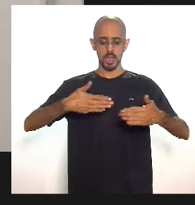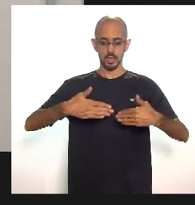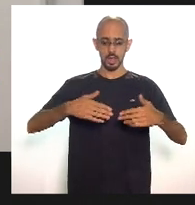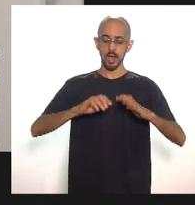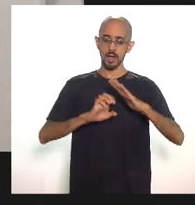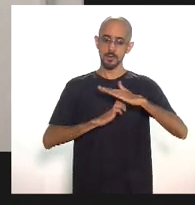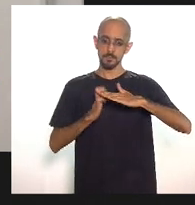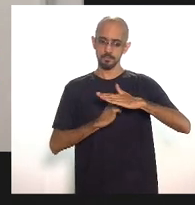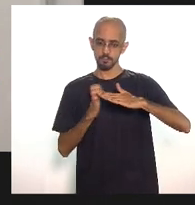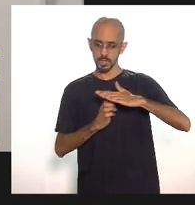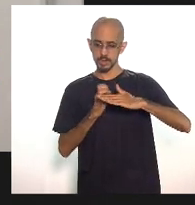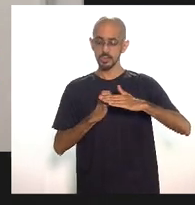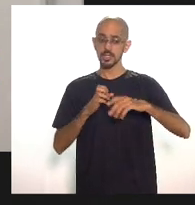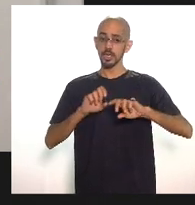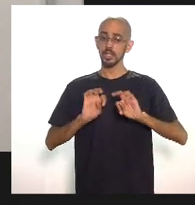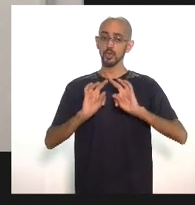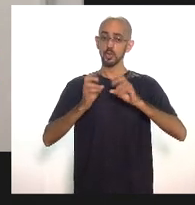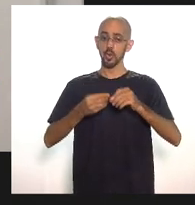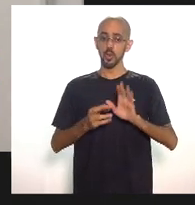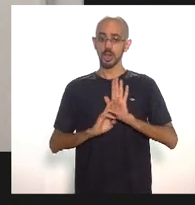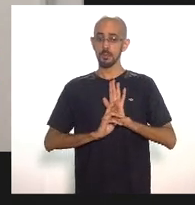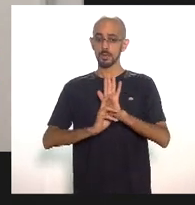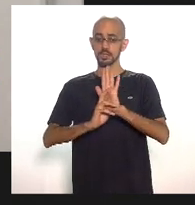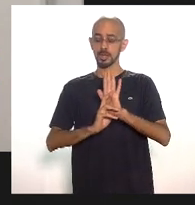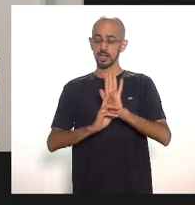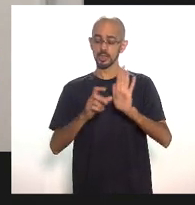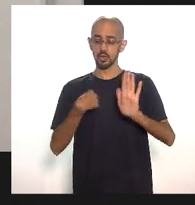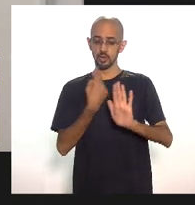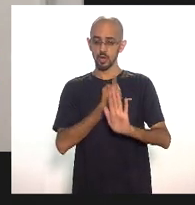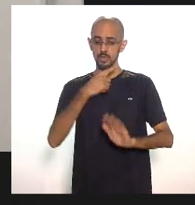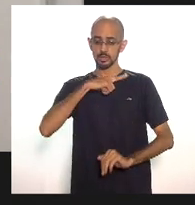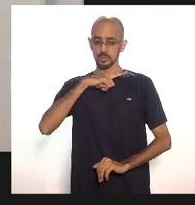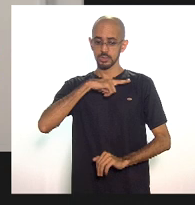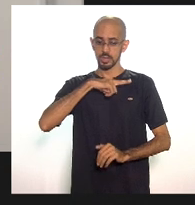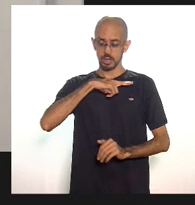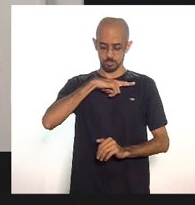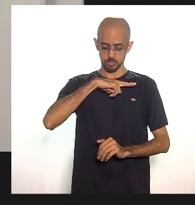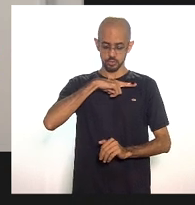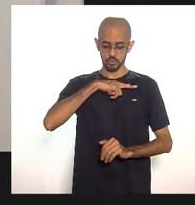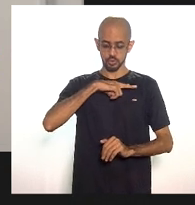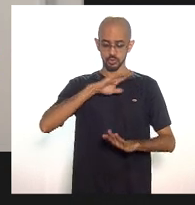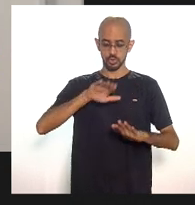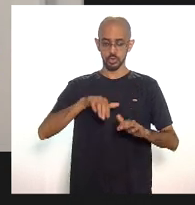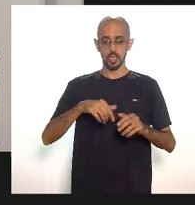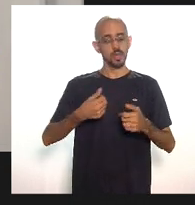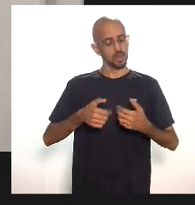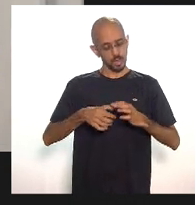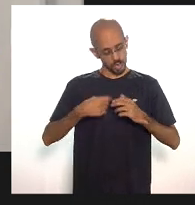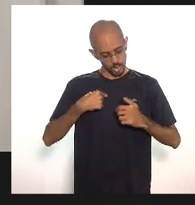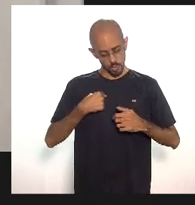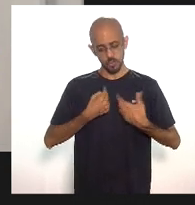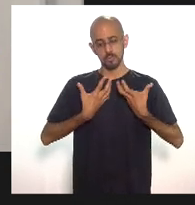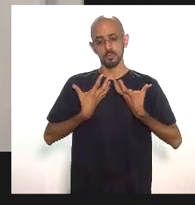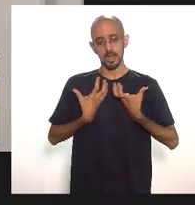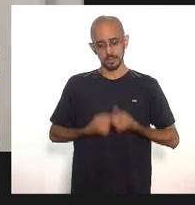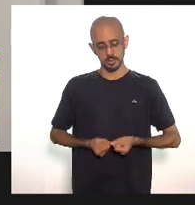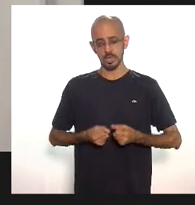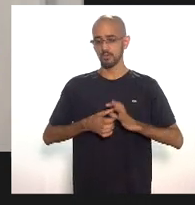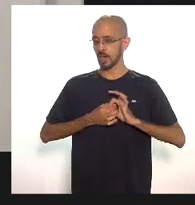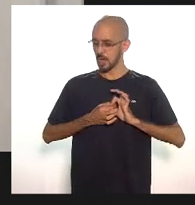que a ABIMAC possui em diversas esferas. Então, ele se coloca aqui à nossa disposição